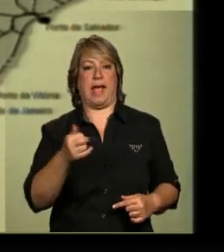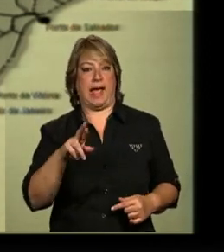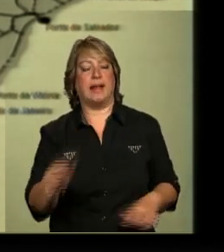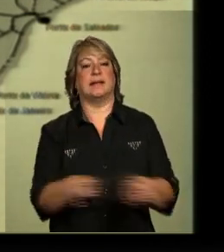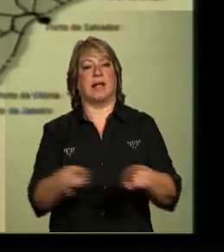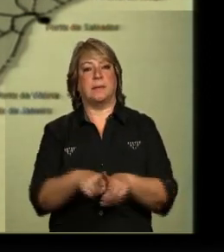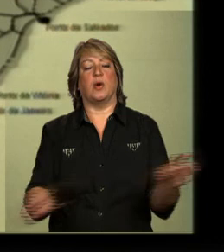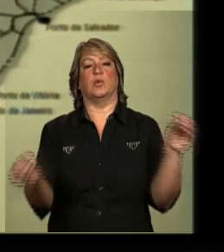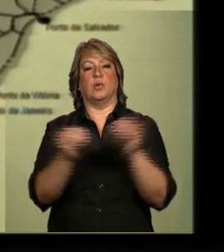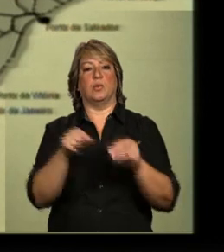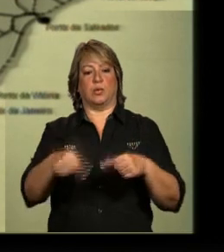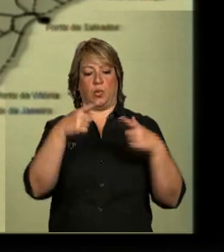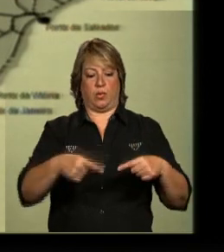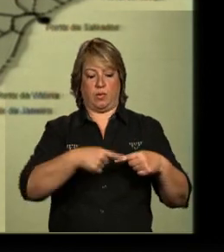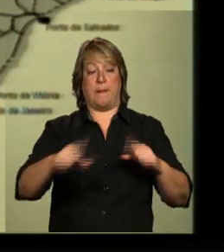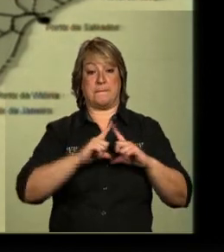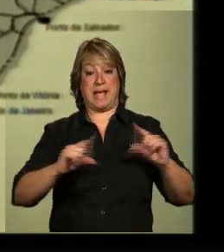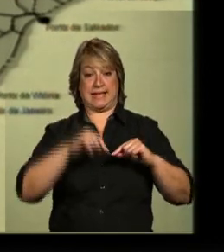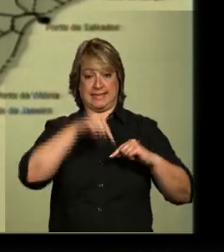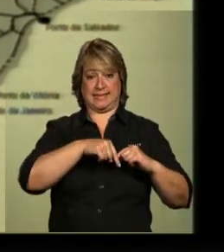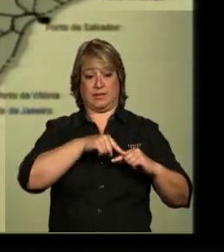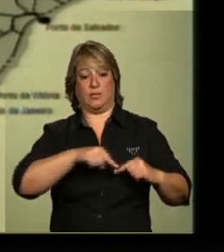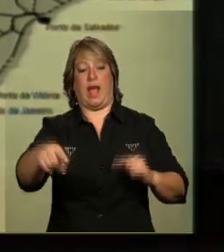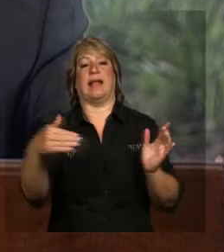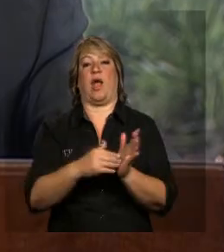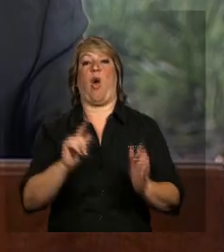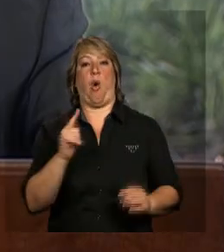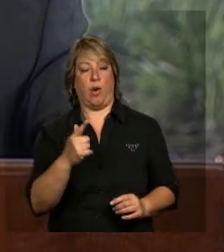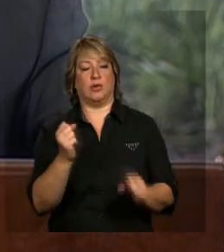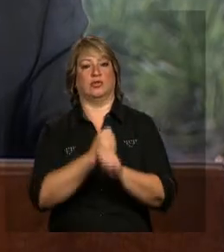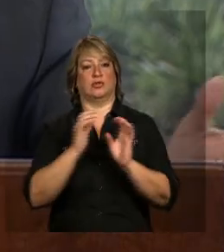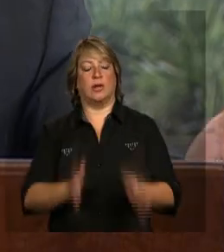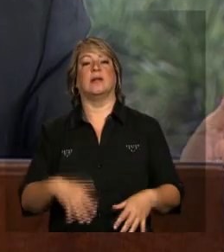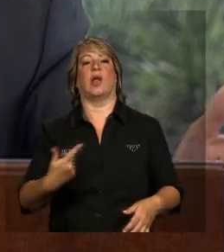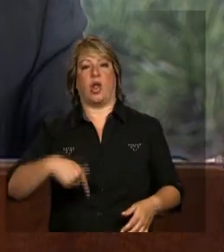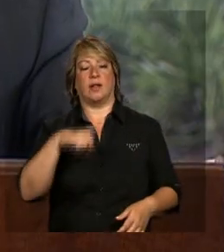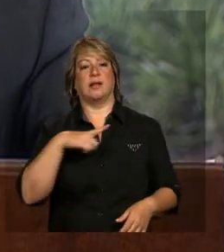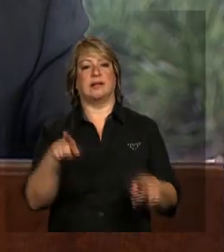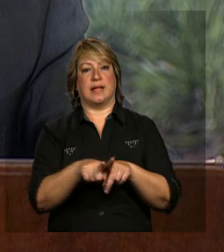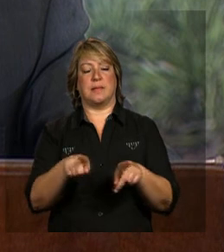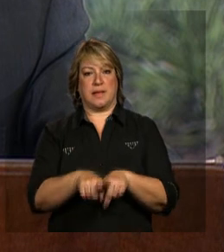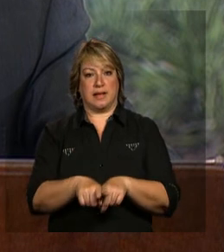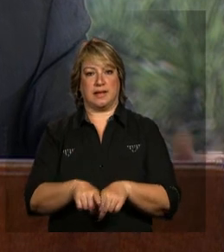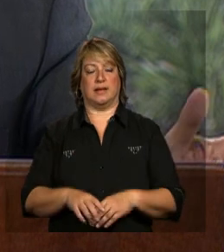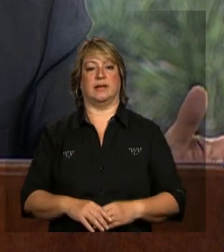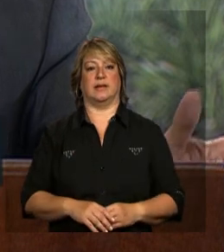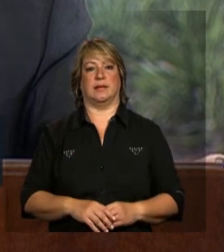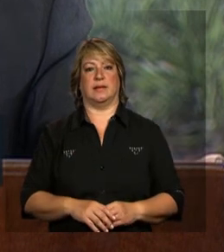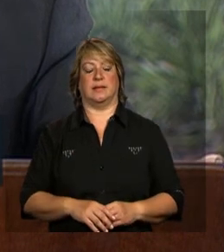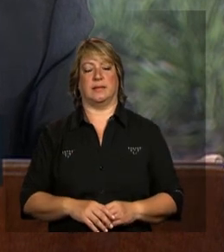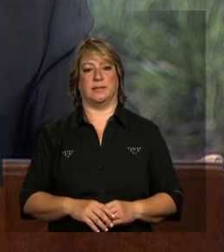complementamos e concluímos o trecho de Brasília a Goiânia e teremos então é um